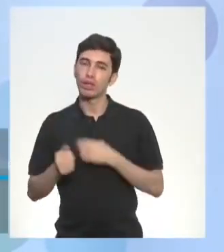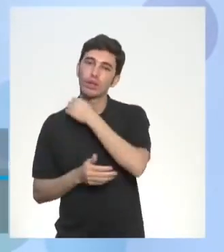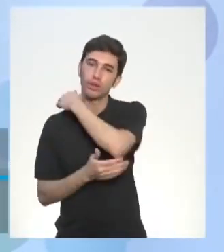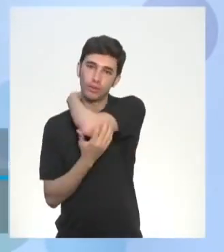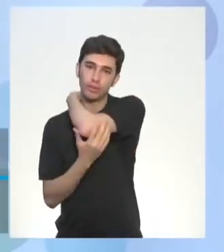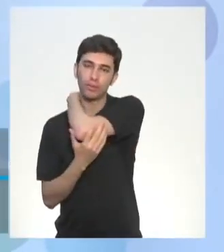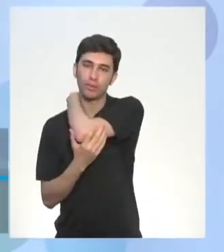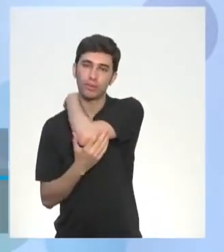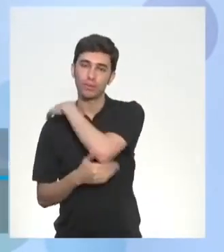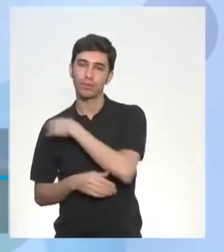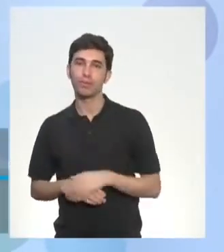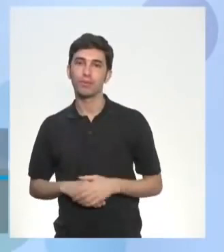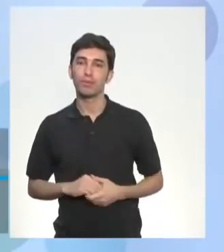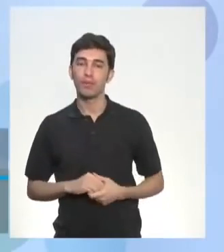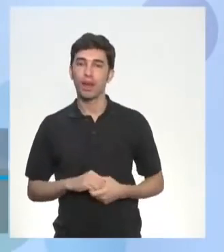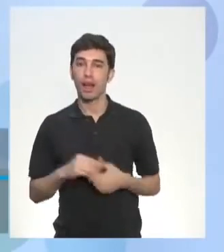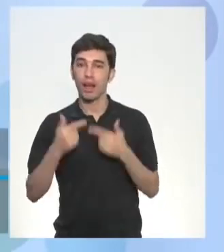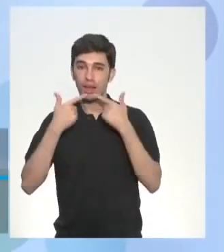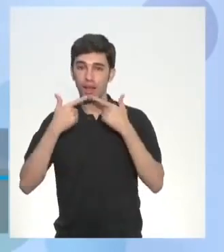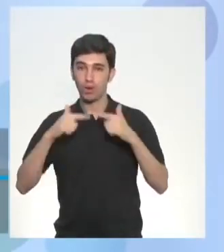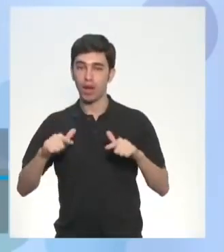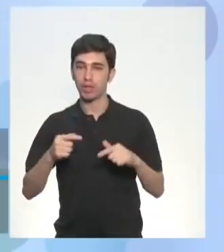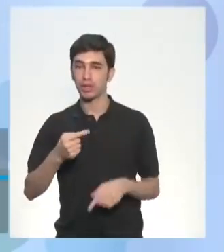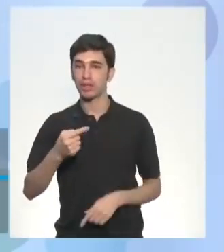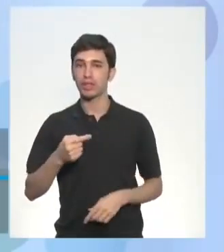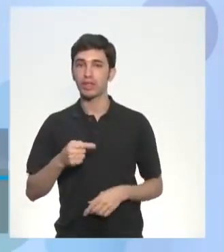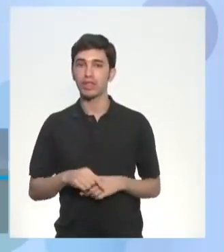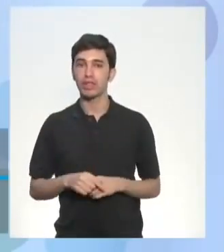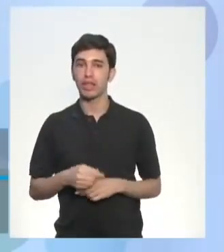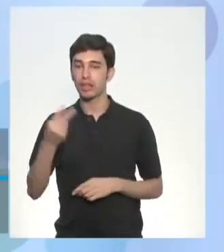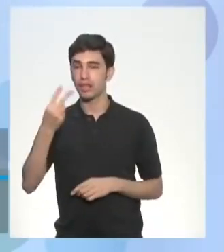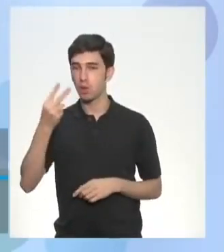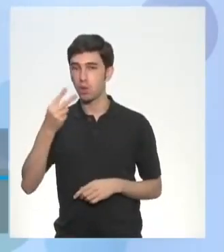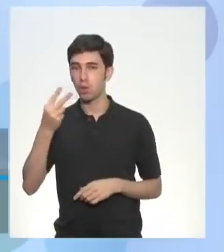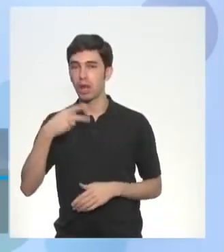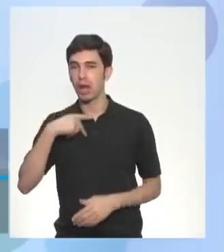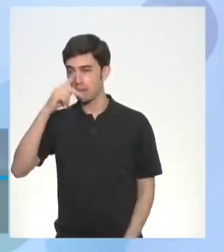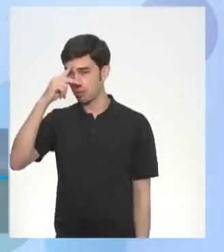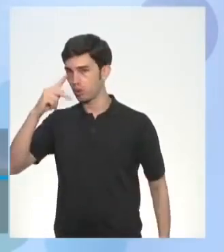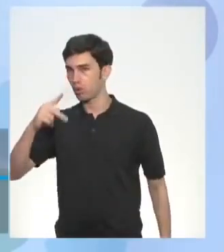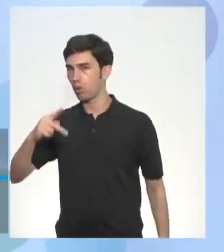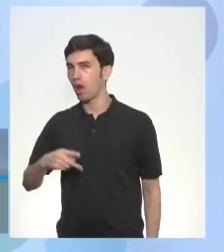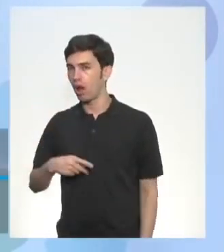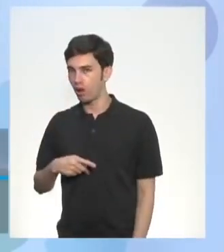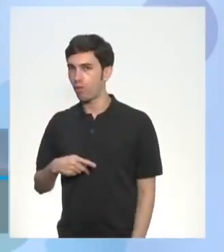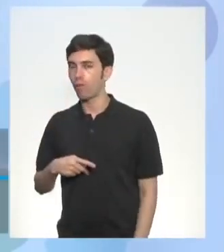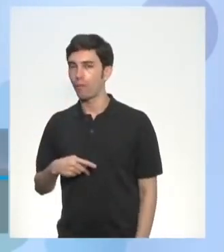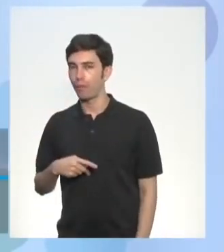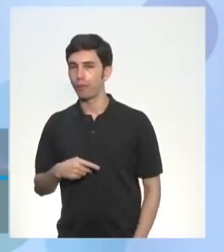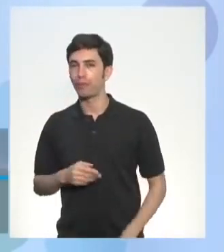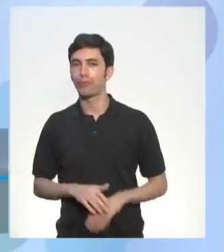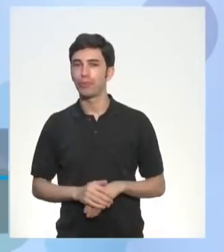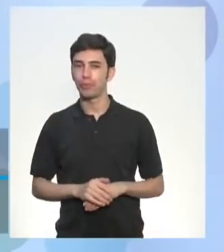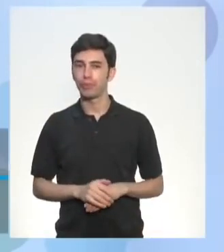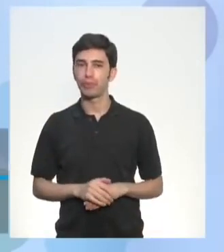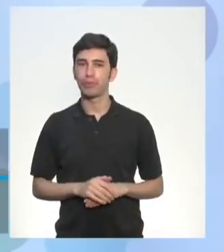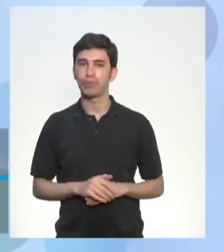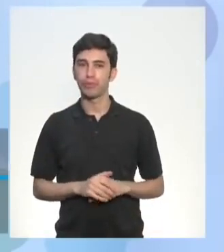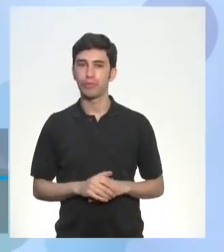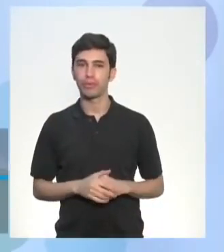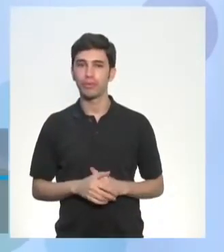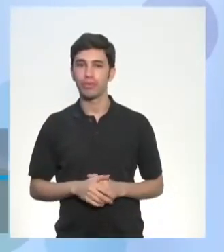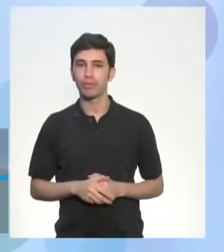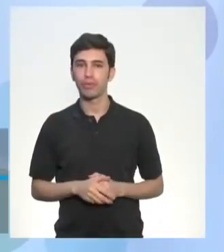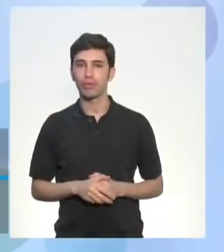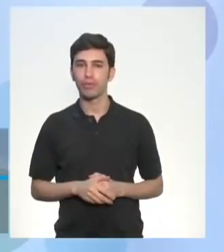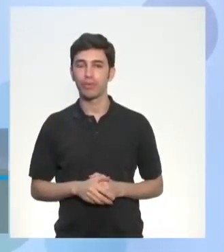assim. Ótimo. A linguagem da primeira é a linguagem da segunda é pessoal. Eles colocaram essas observações aqui. Muito Então, bem.